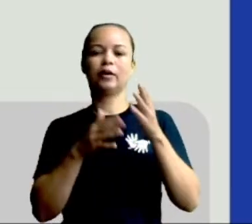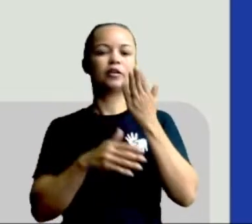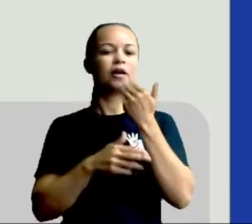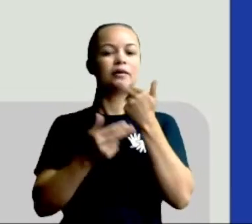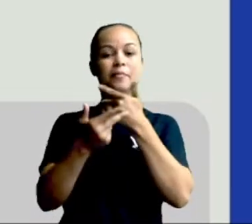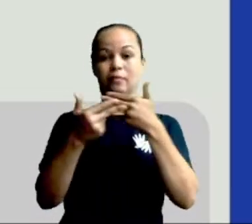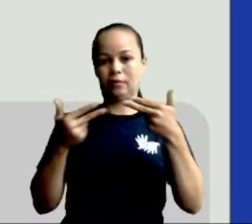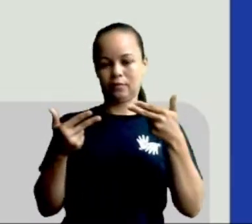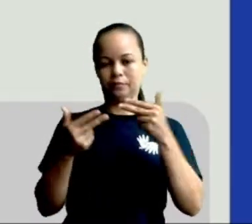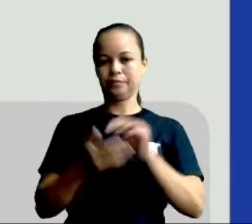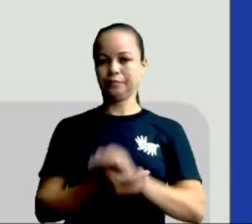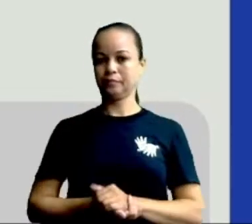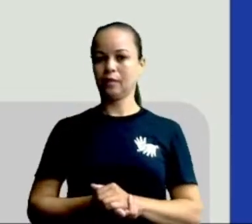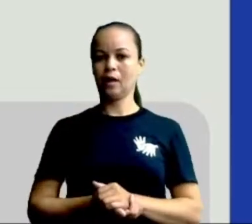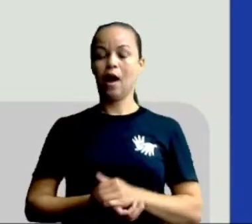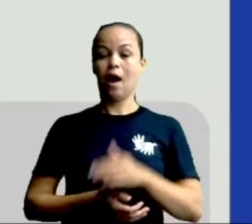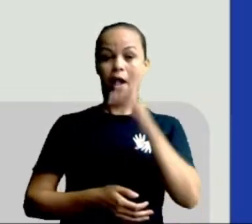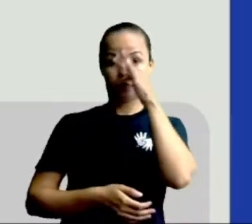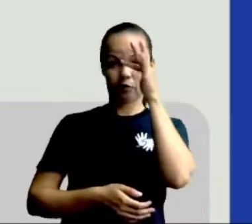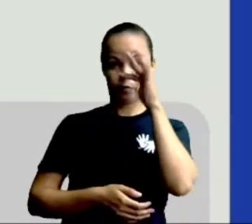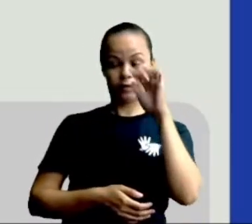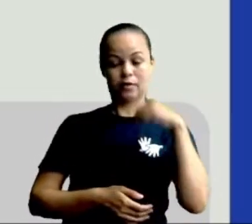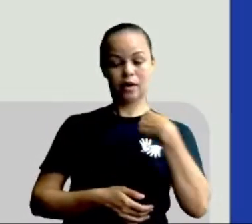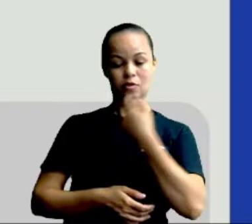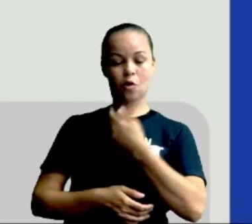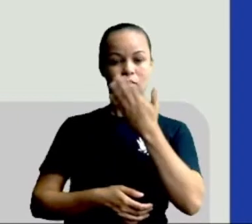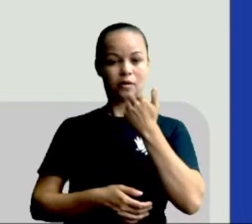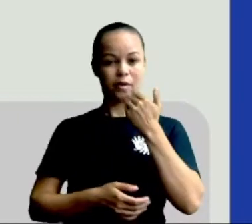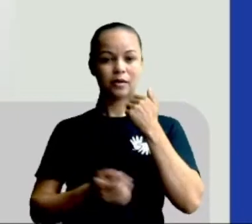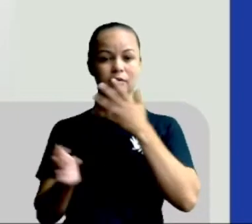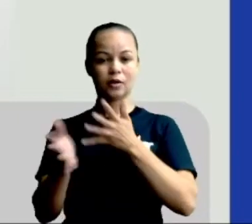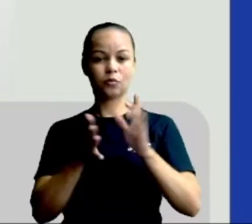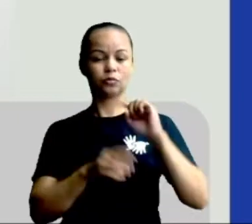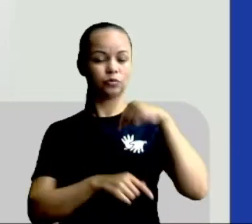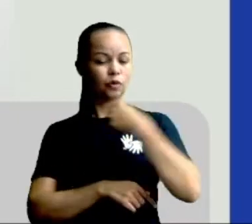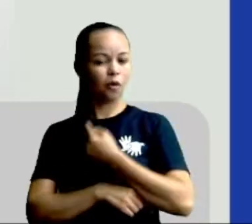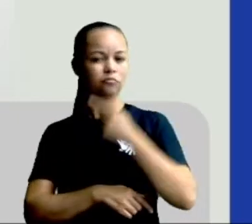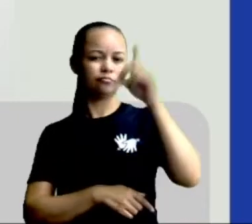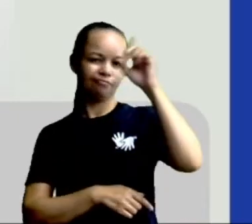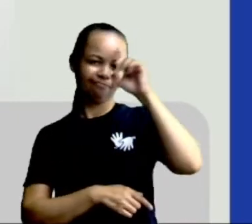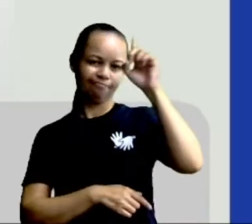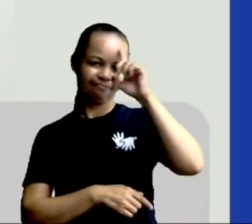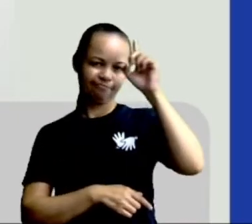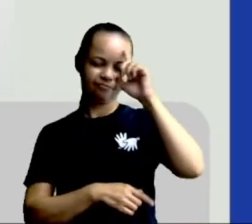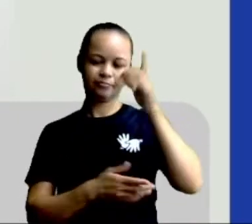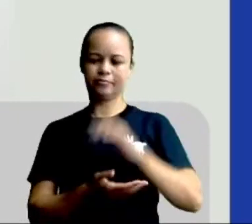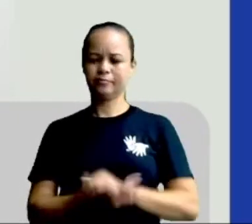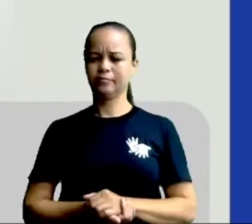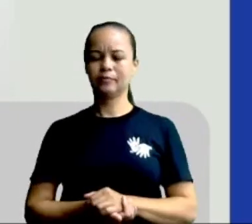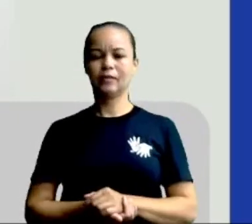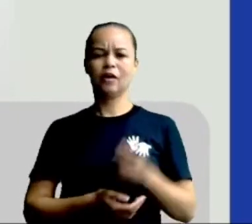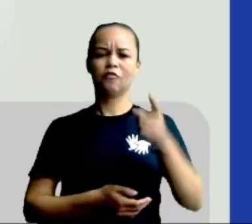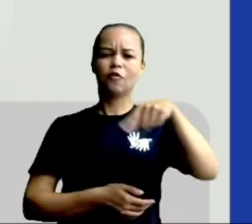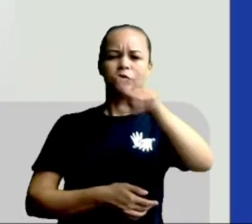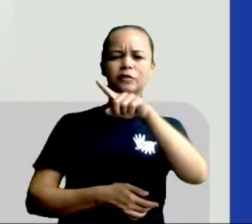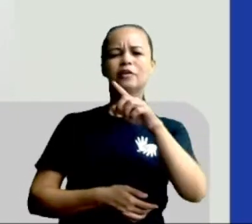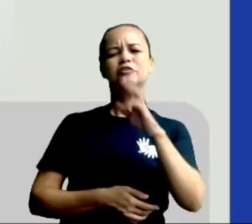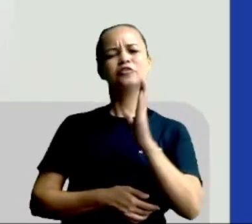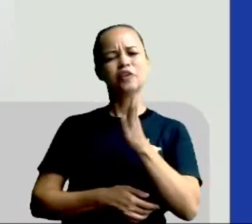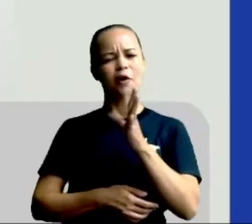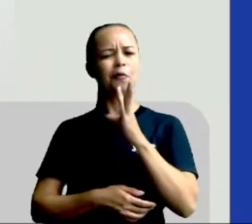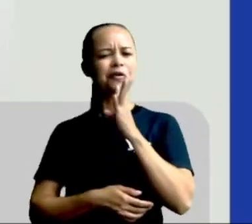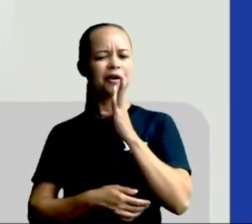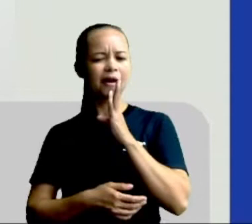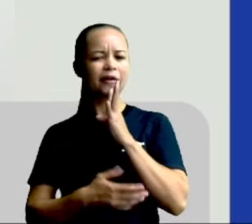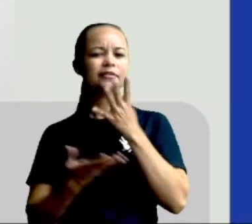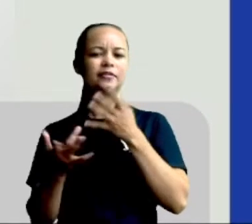As plantas na nossa alimentação do nosso dia a dia. Você já deve conhecer as partes da